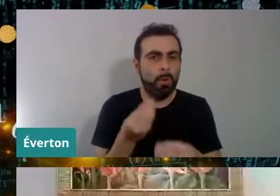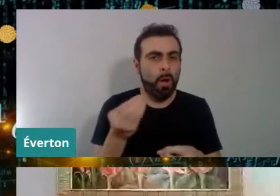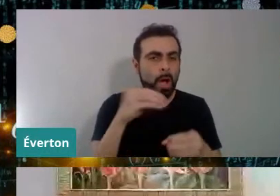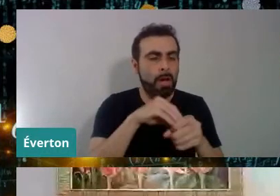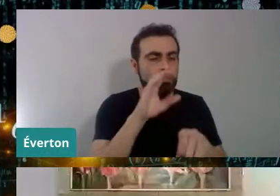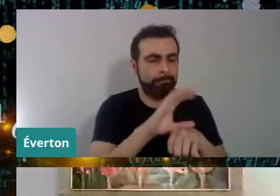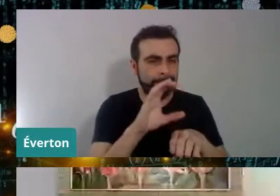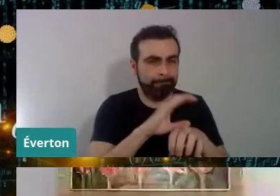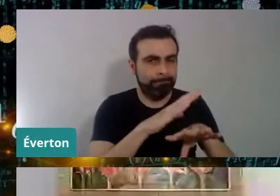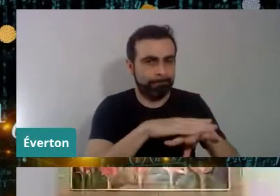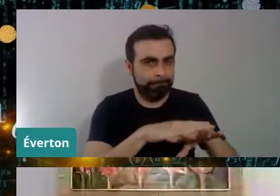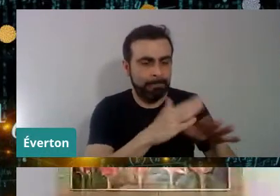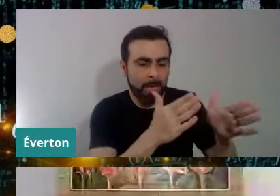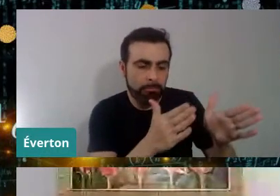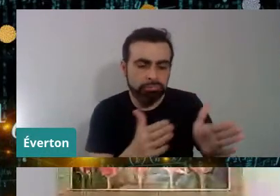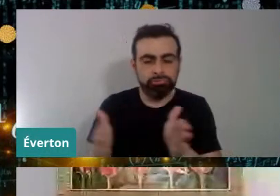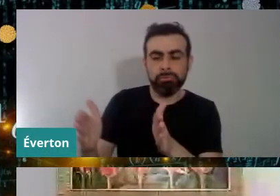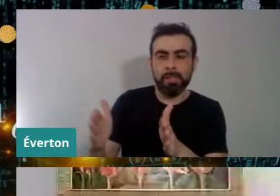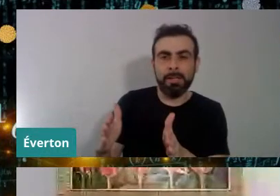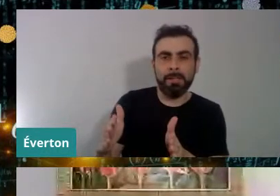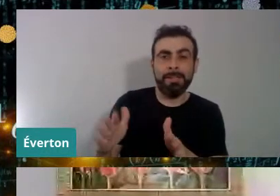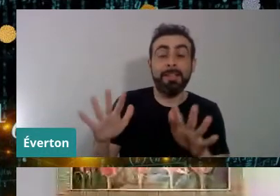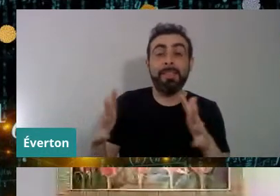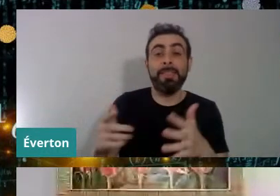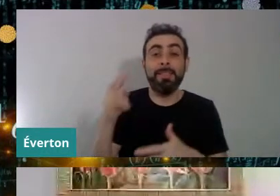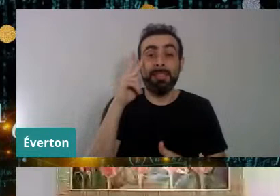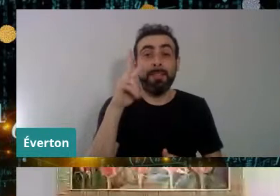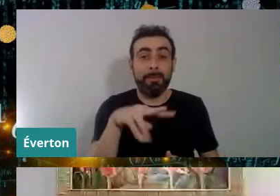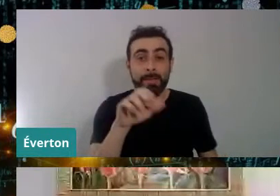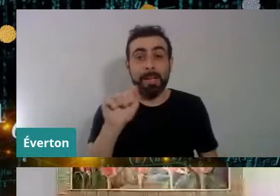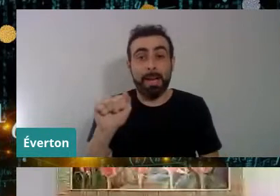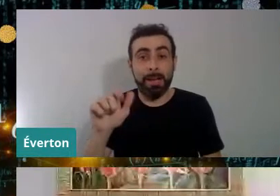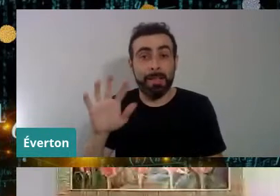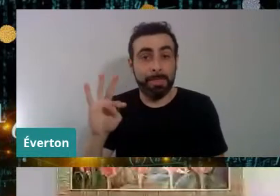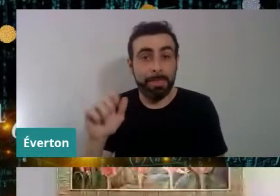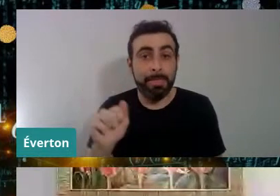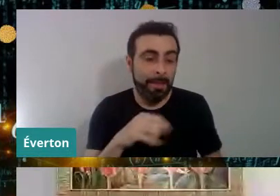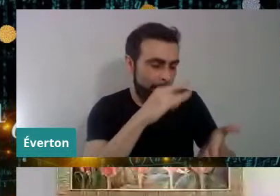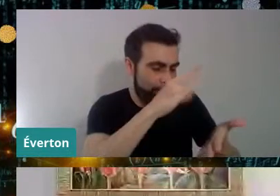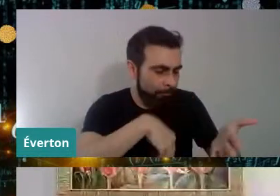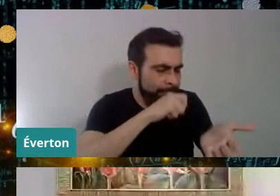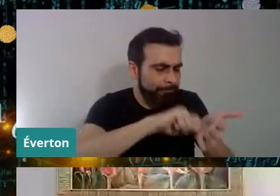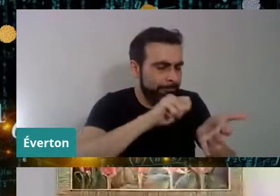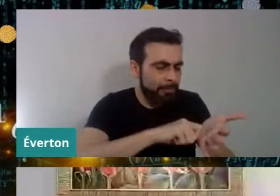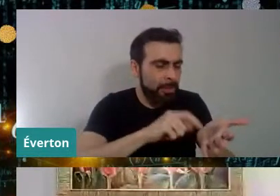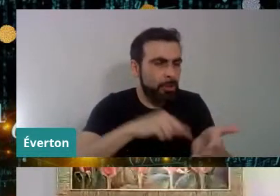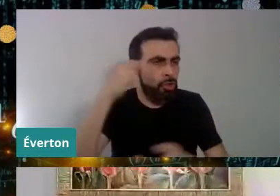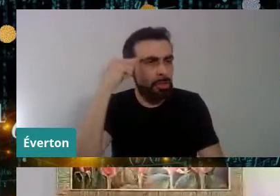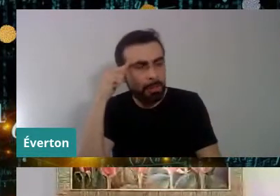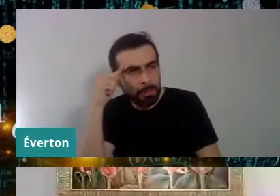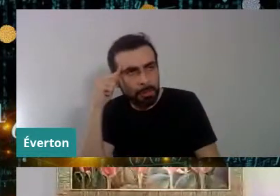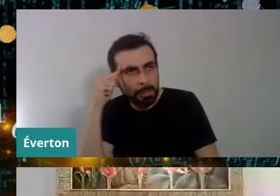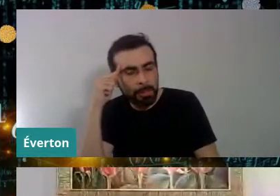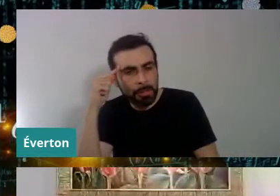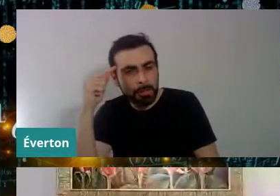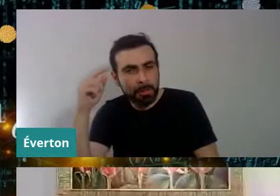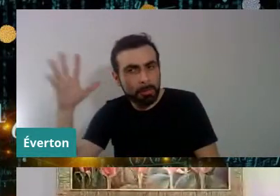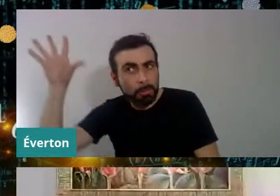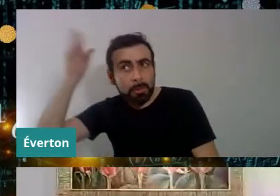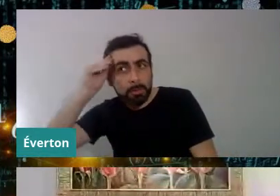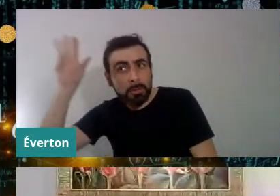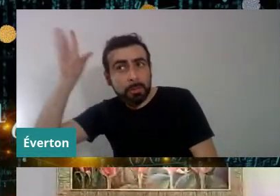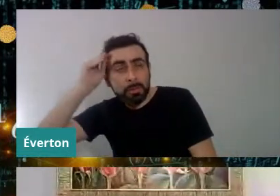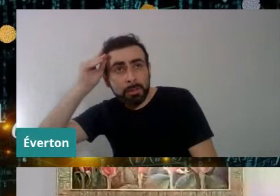matemática. Por isso que as atas nossas, a gente fazia por telepatia até, vamos dizer assim, né? Depois era só transcrever no papel, né? Porque havia,